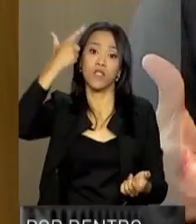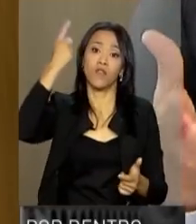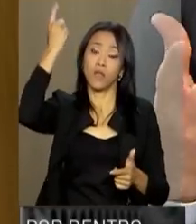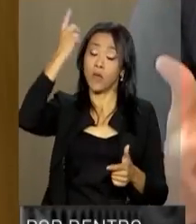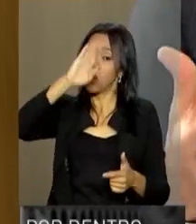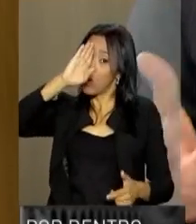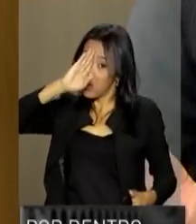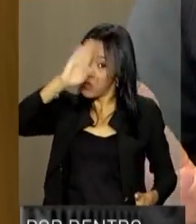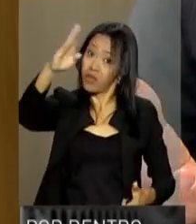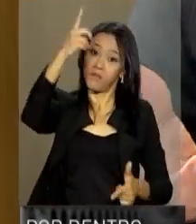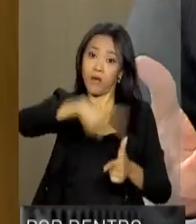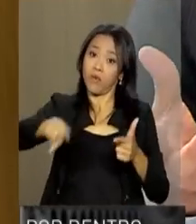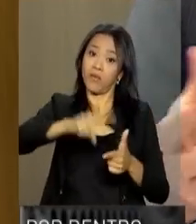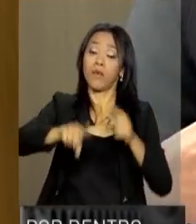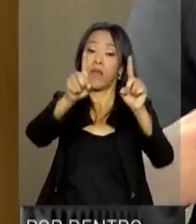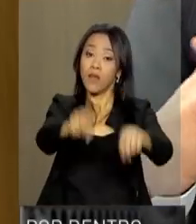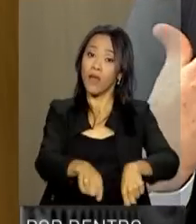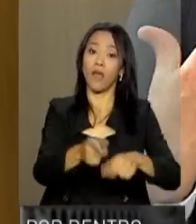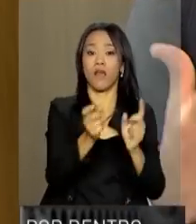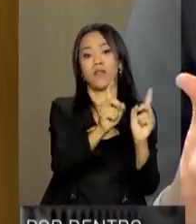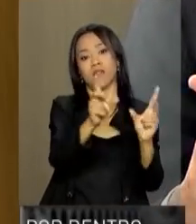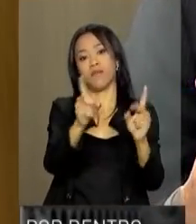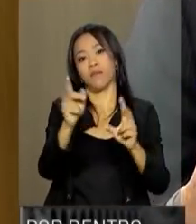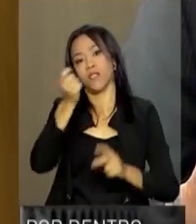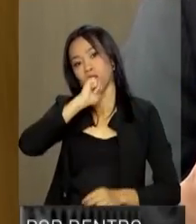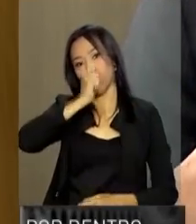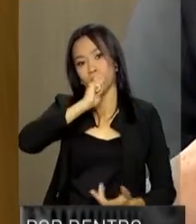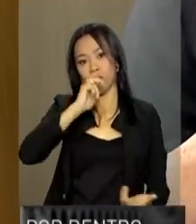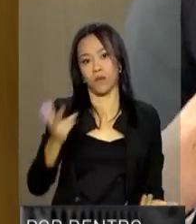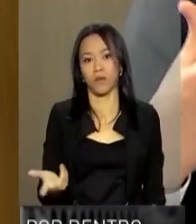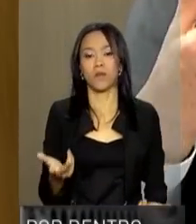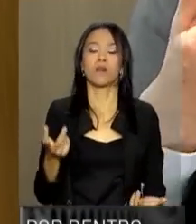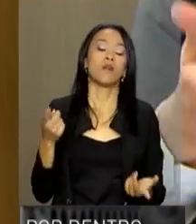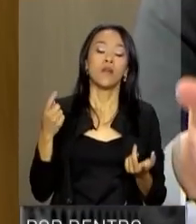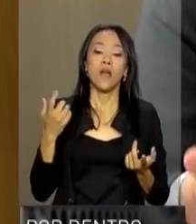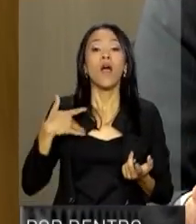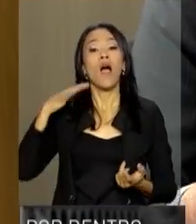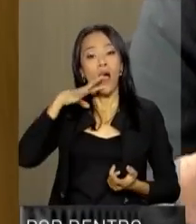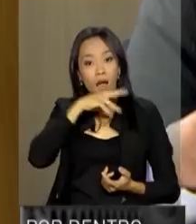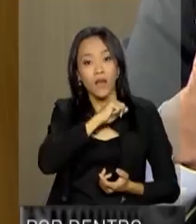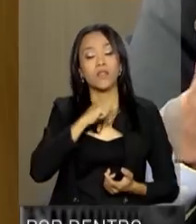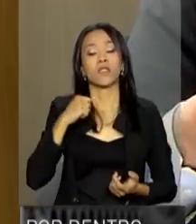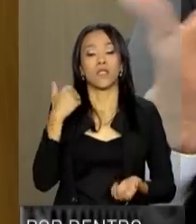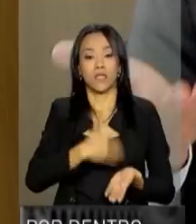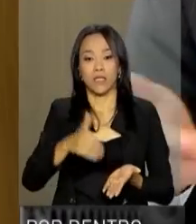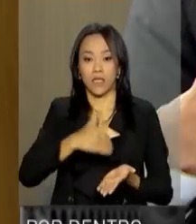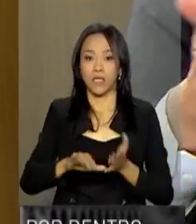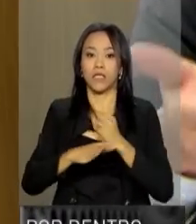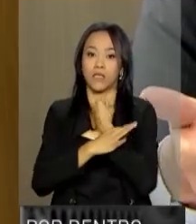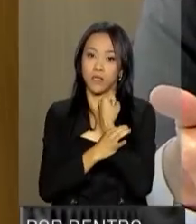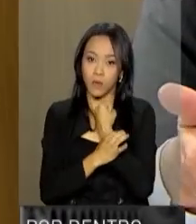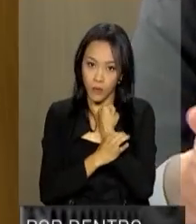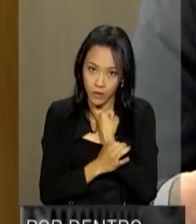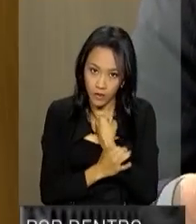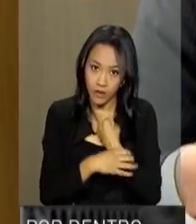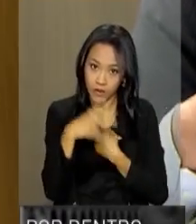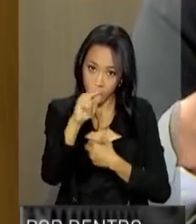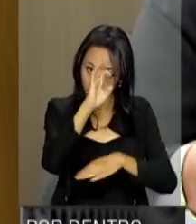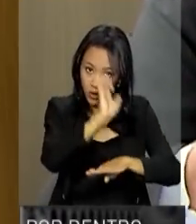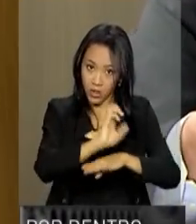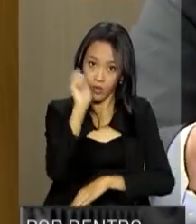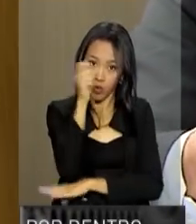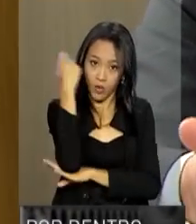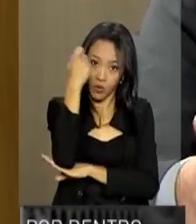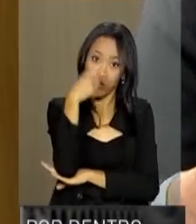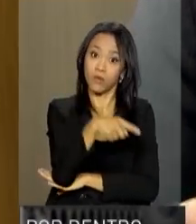raiz do problema é a epidemia de drogas nós temos que fazer um enfrentamento acho que a secretaria de segurança do estado pelo que eu conheço do rio grande do sul